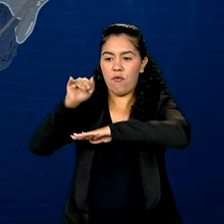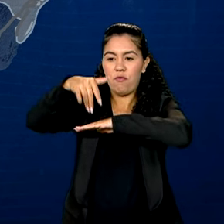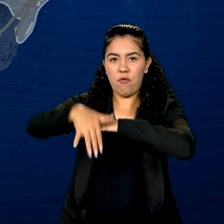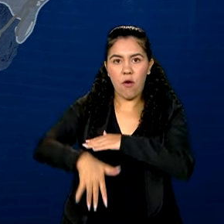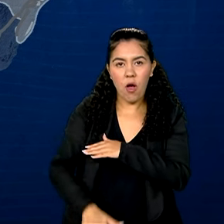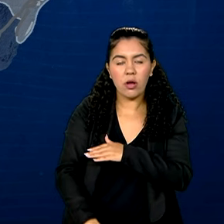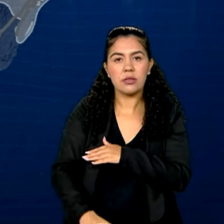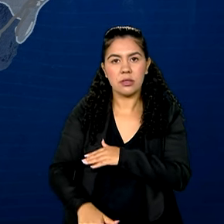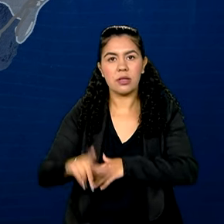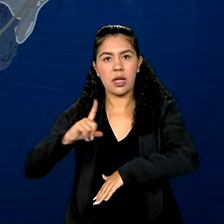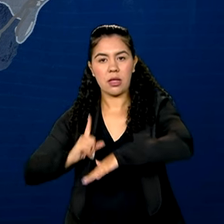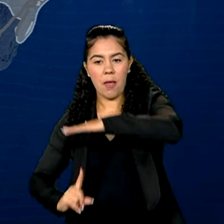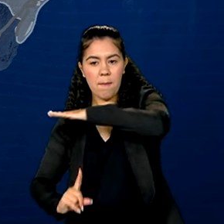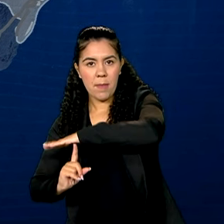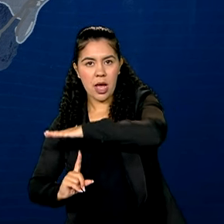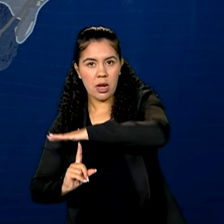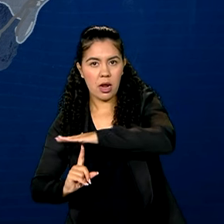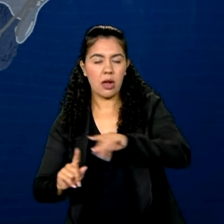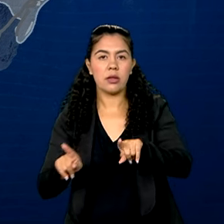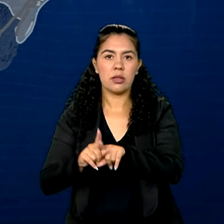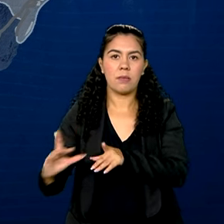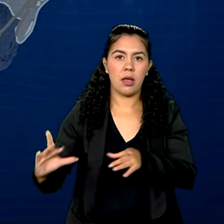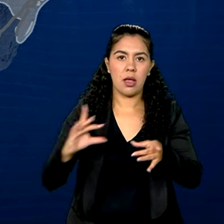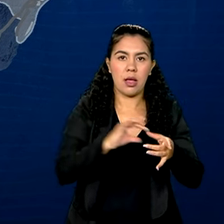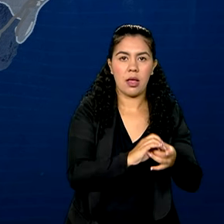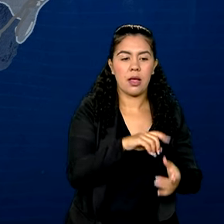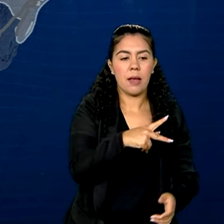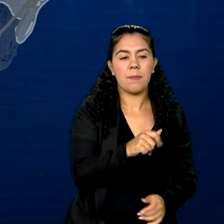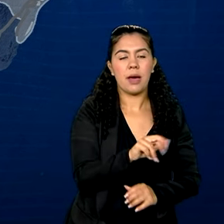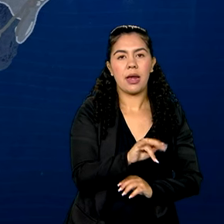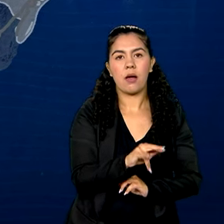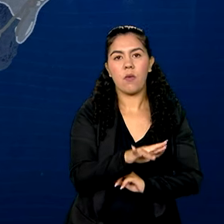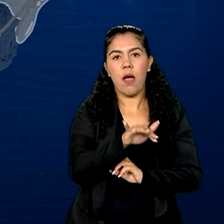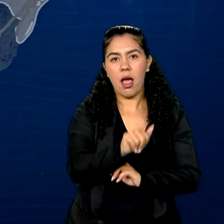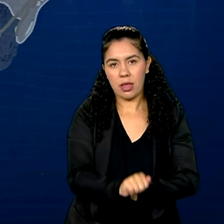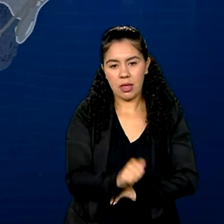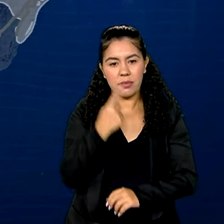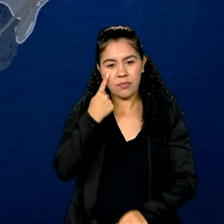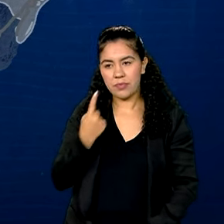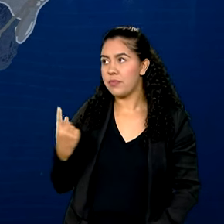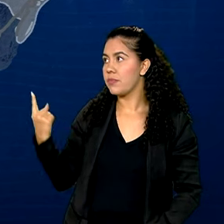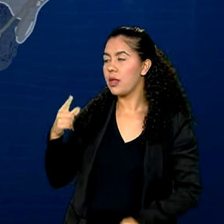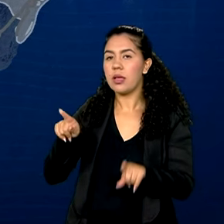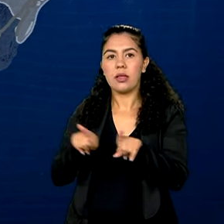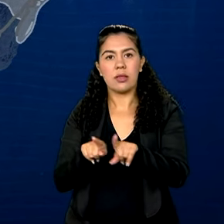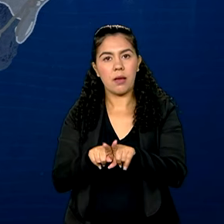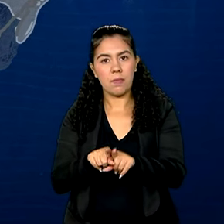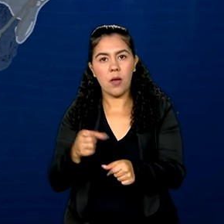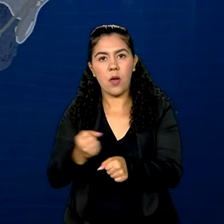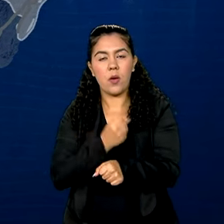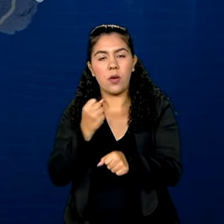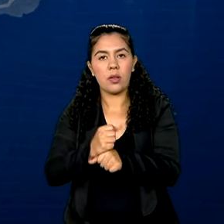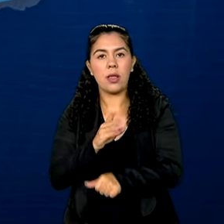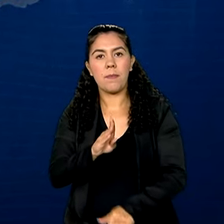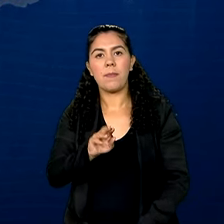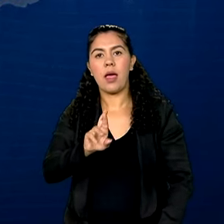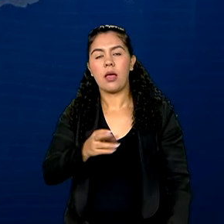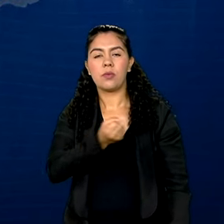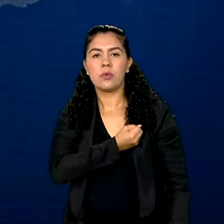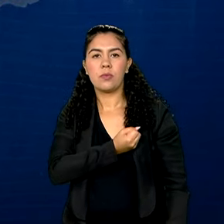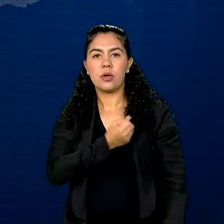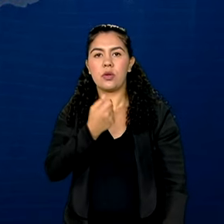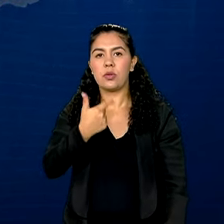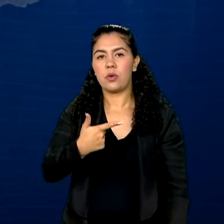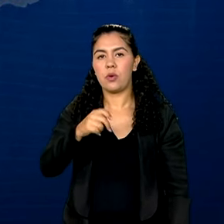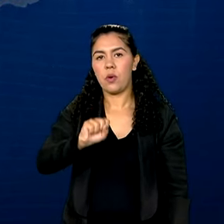cidade paranaense à paraguaia Ciudad del Este, e a adequação na BR-282. A última rota,